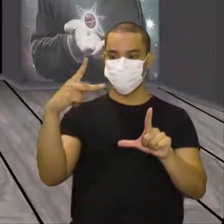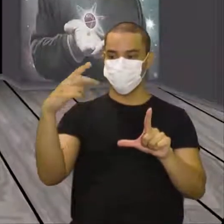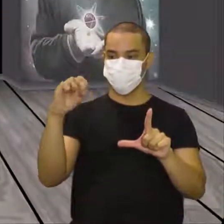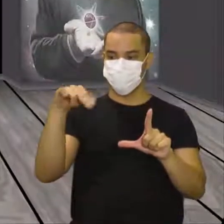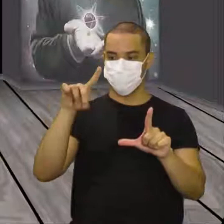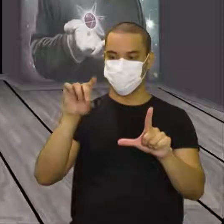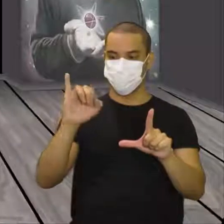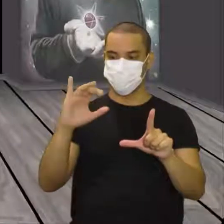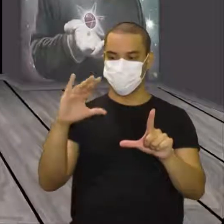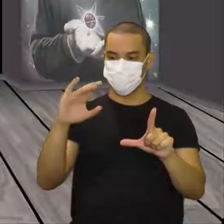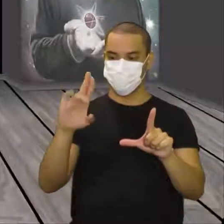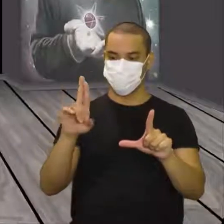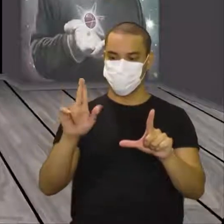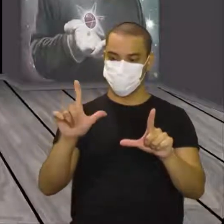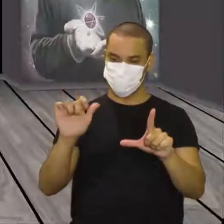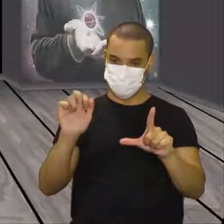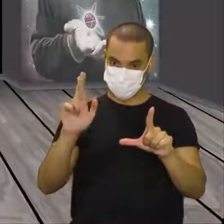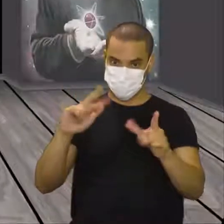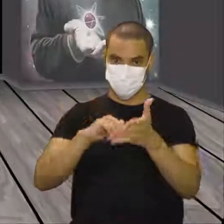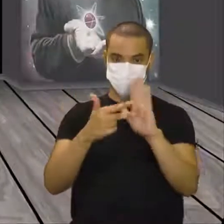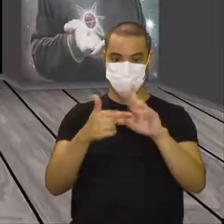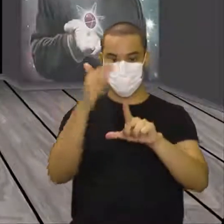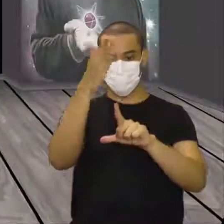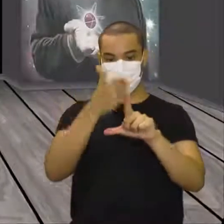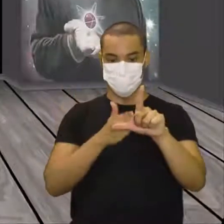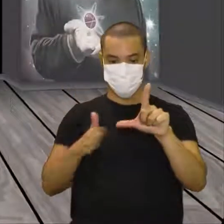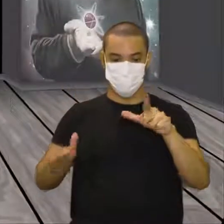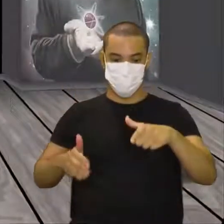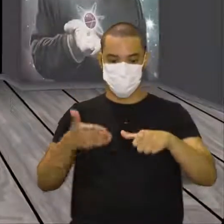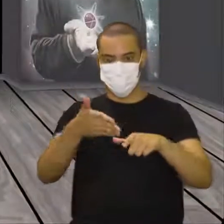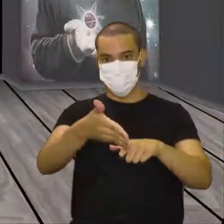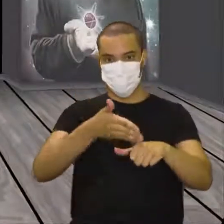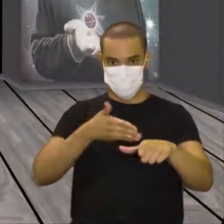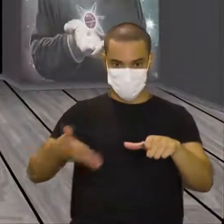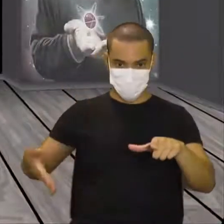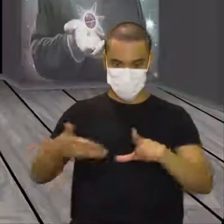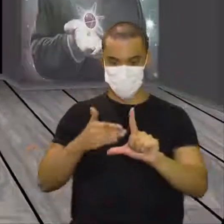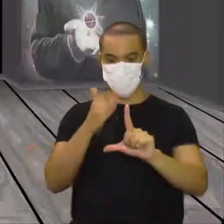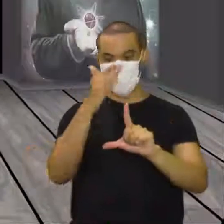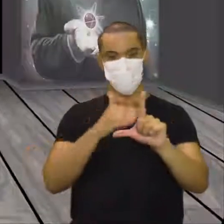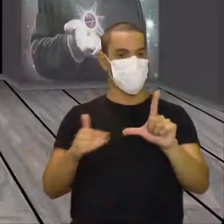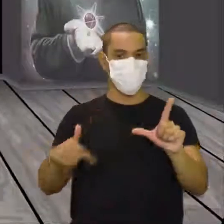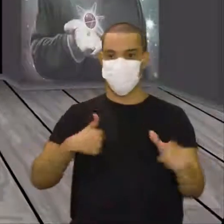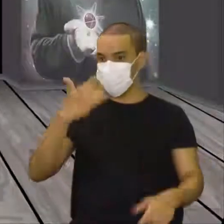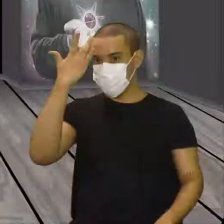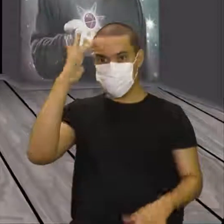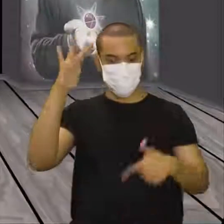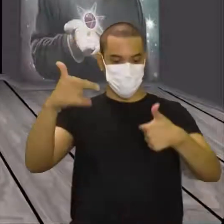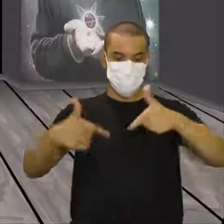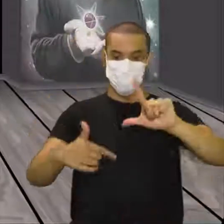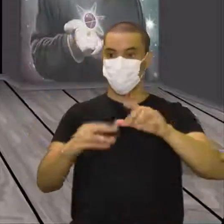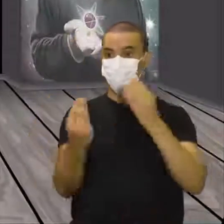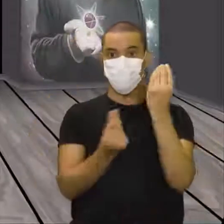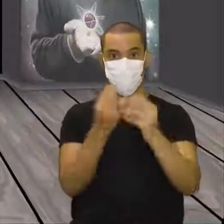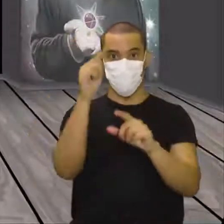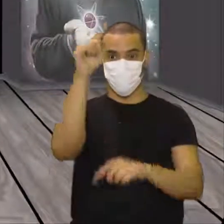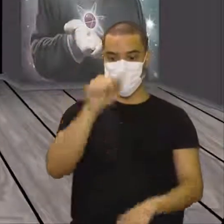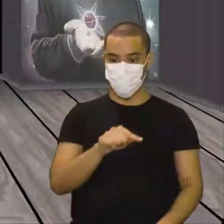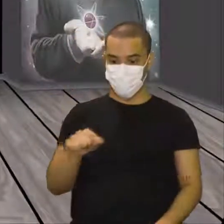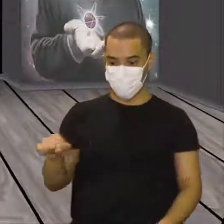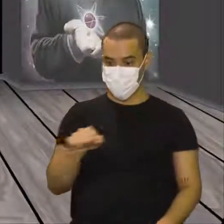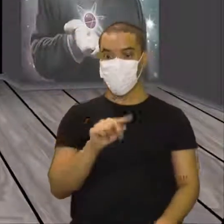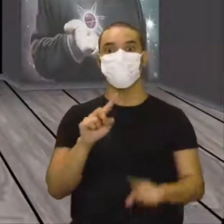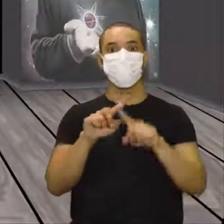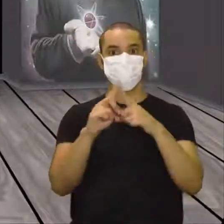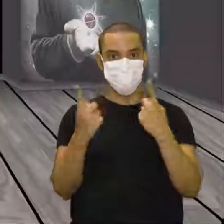direção ou nessa direção, certo? De cima para baixo ou de baixo para cima. O que que isso vai mudar?